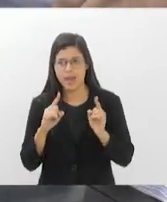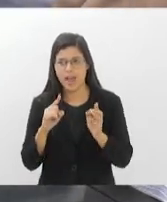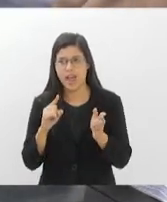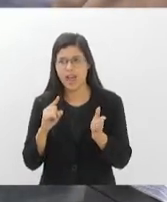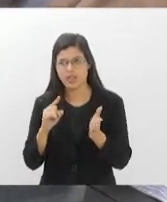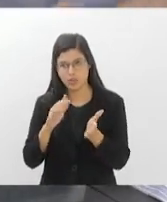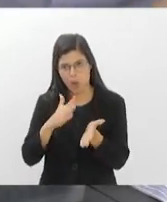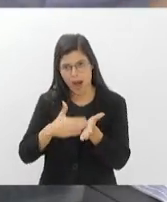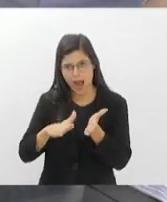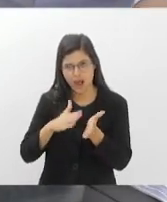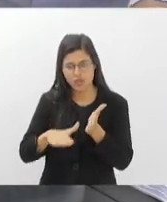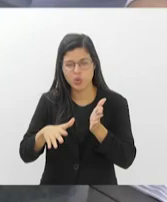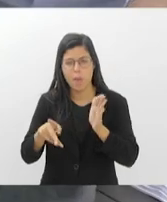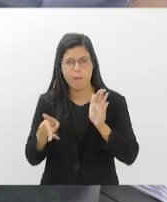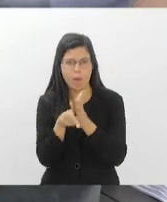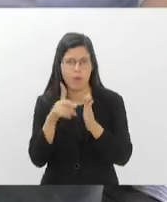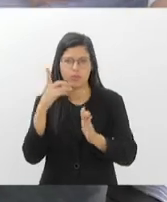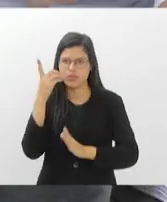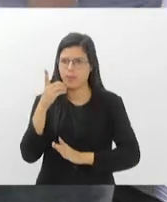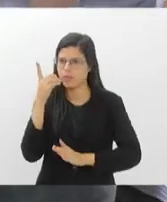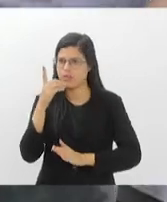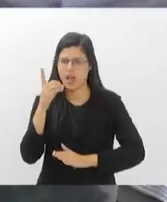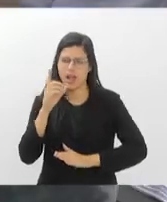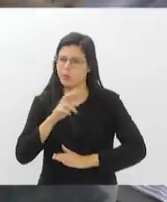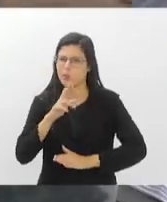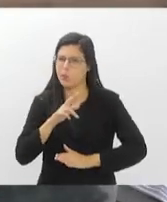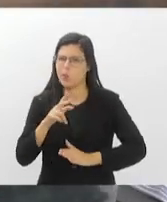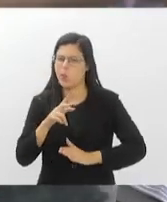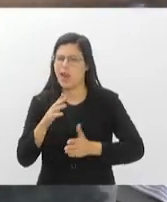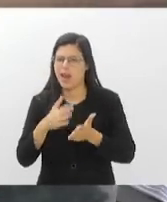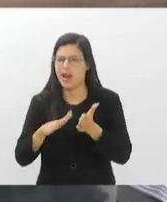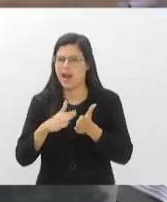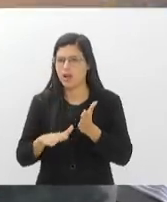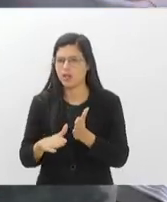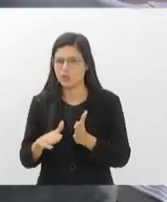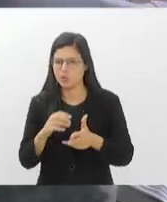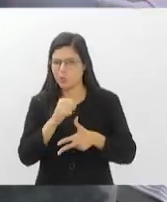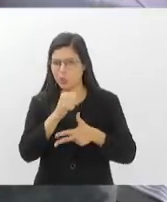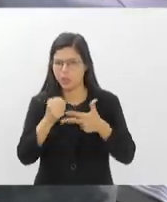recursos dos deputados em si, e não do poder público. Exatamente.